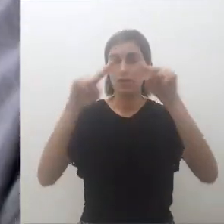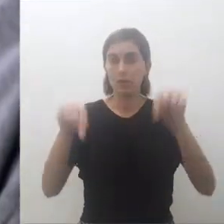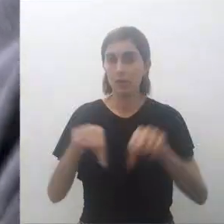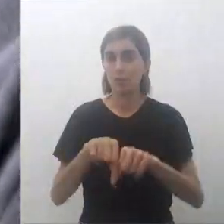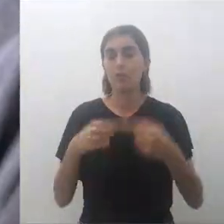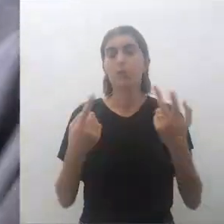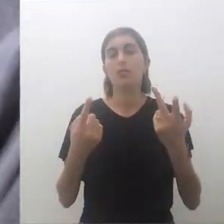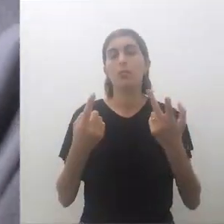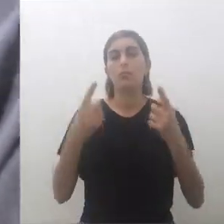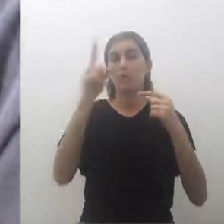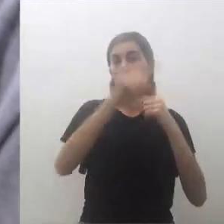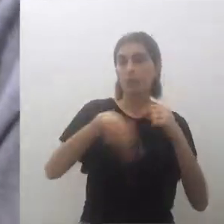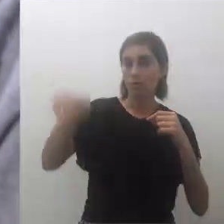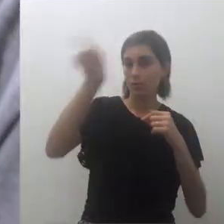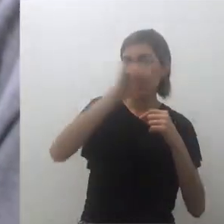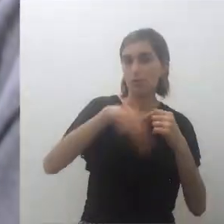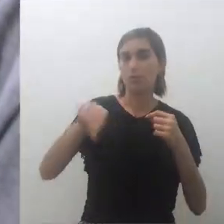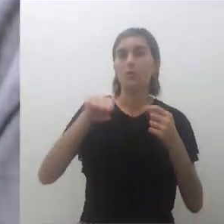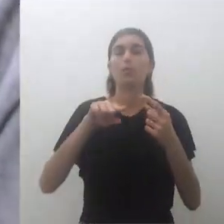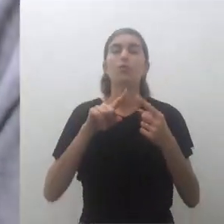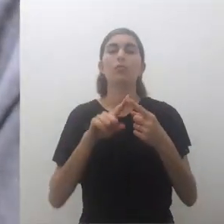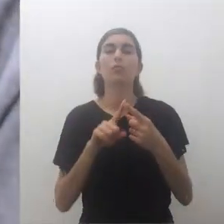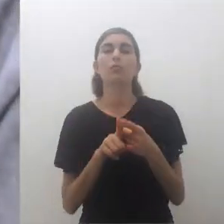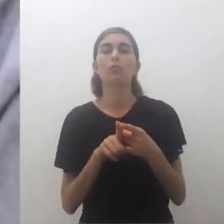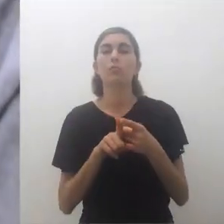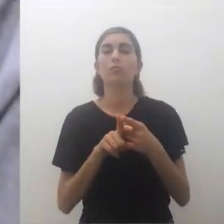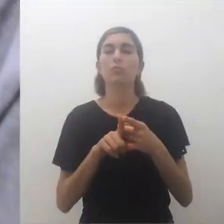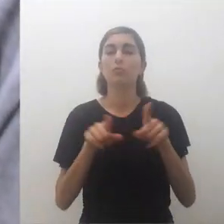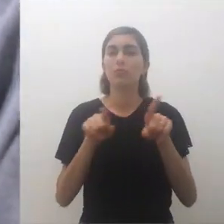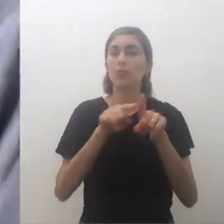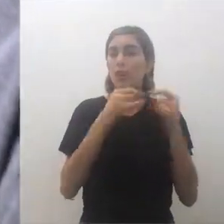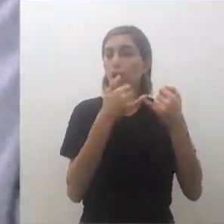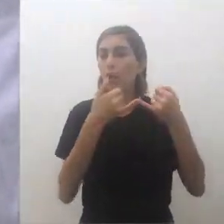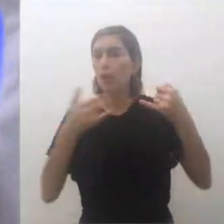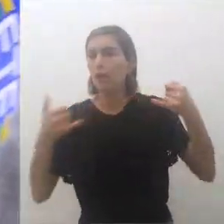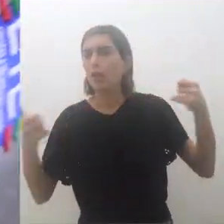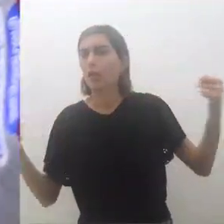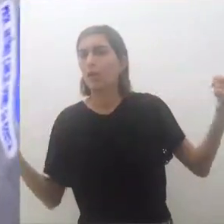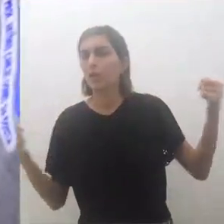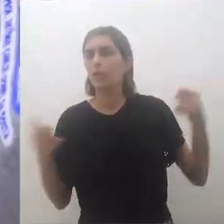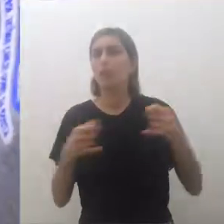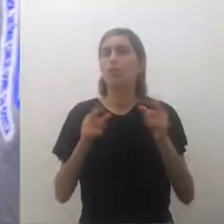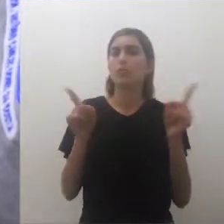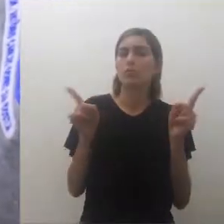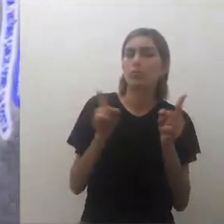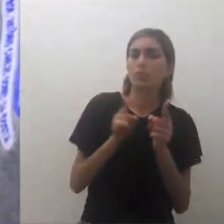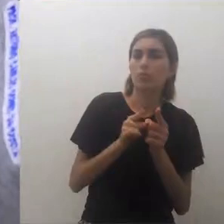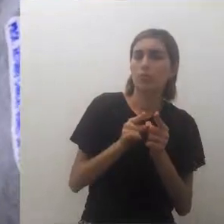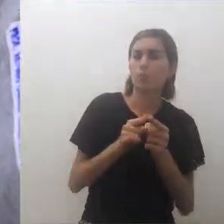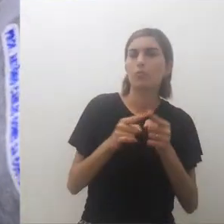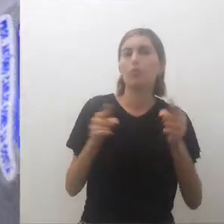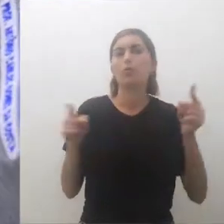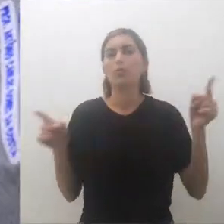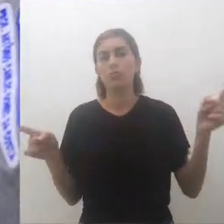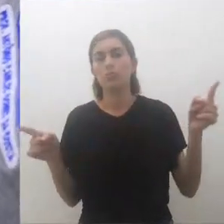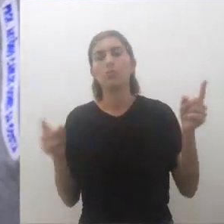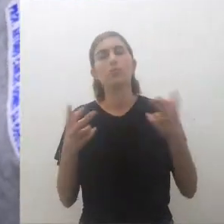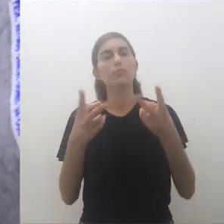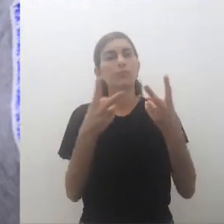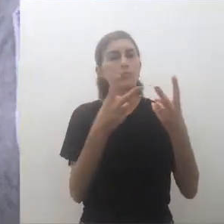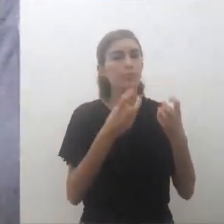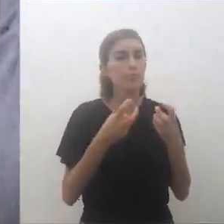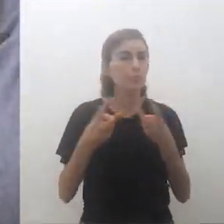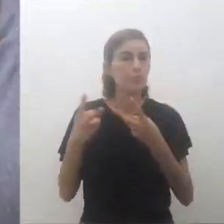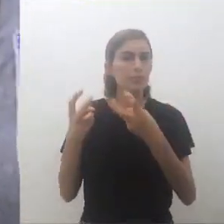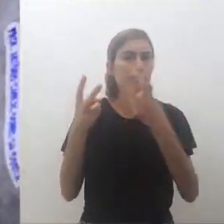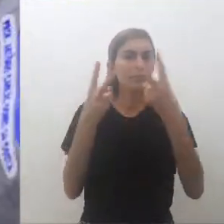triangulares, circulares, temos linhas longas, linhas curtas, que ao perceber o